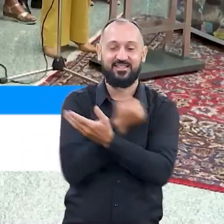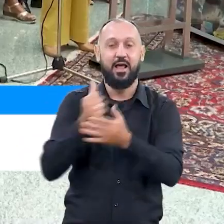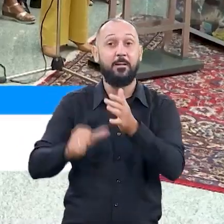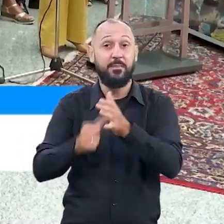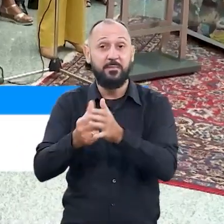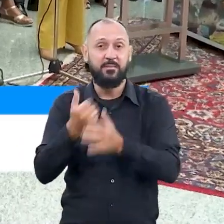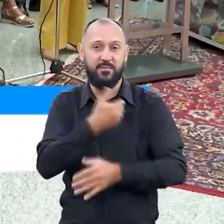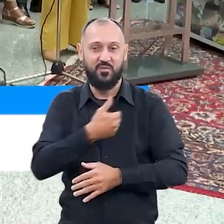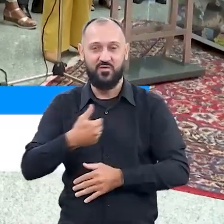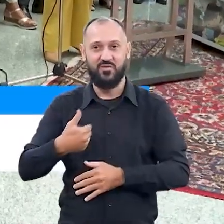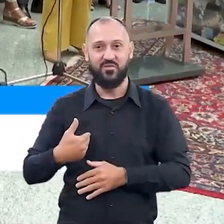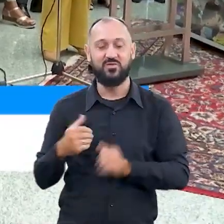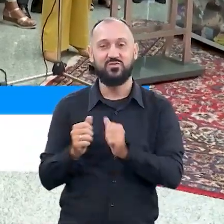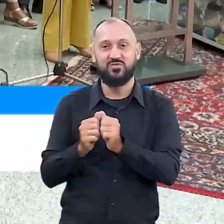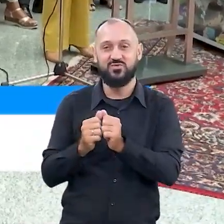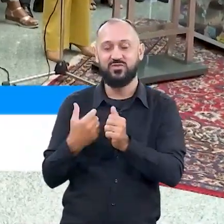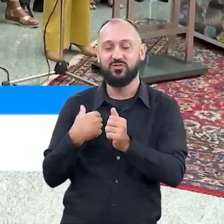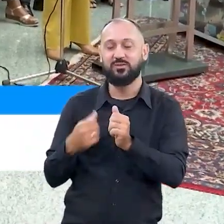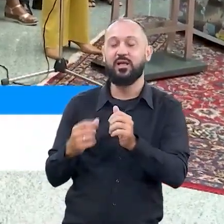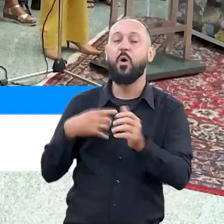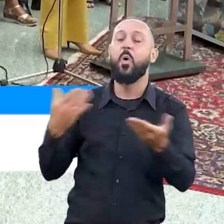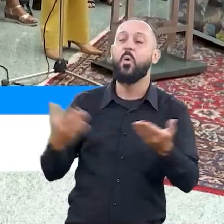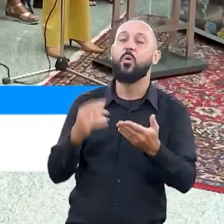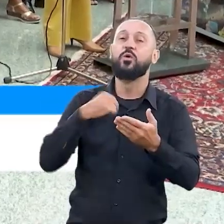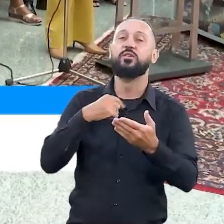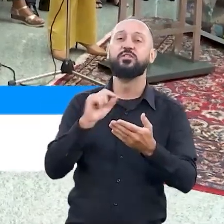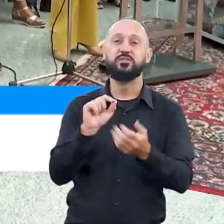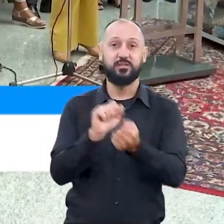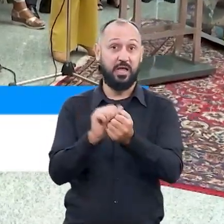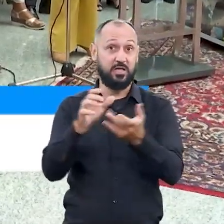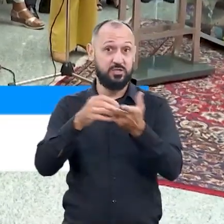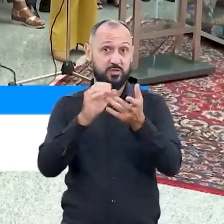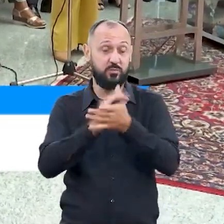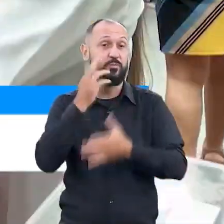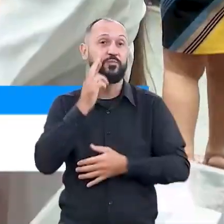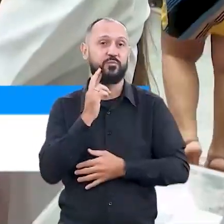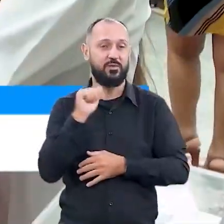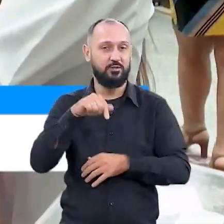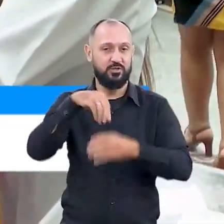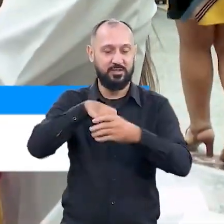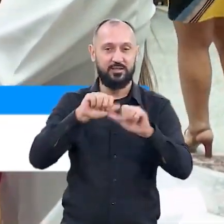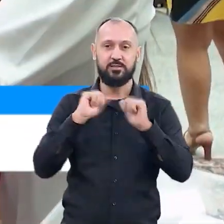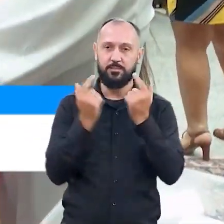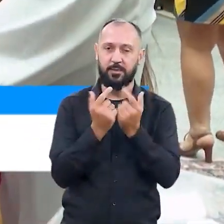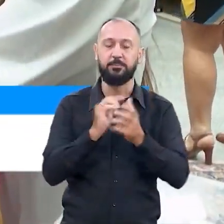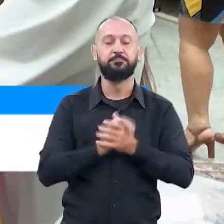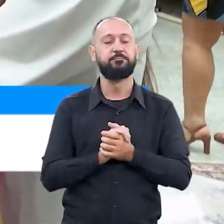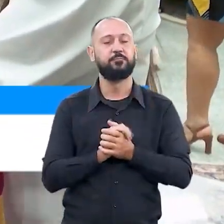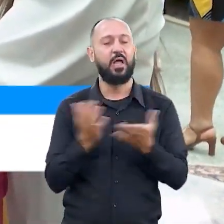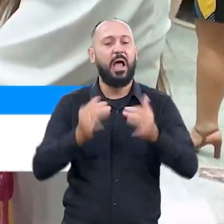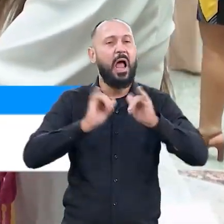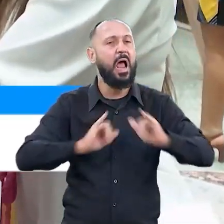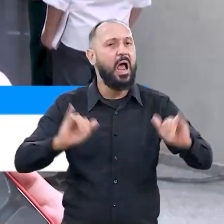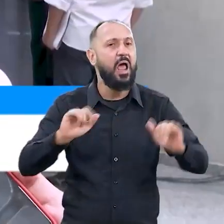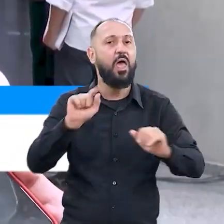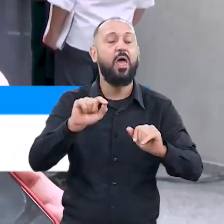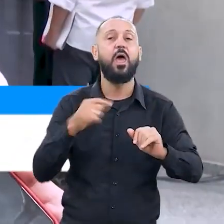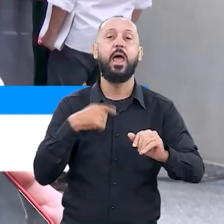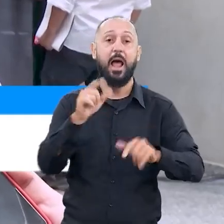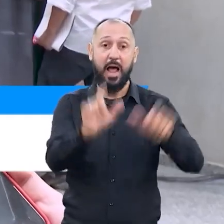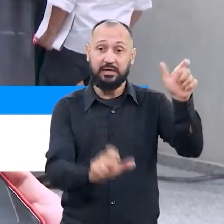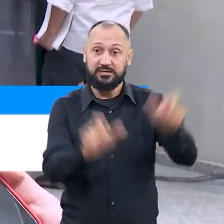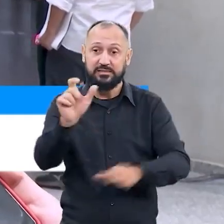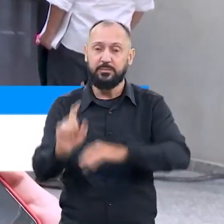Aquece, a primeira-dama do Estado, Mônica Riddle, durante o lançamento da ação na Assembleia Legislativa. A importância